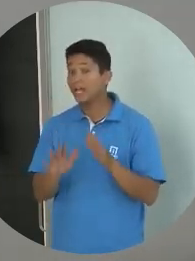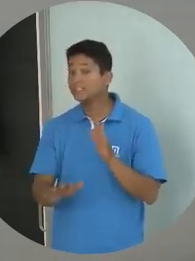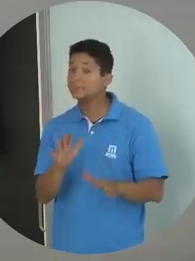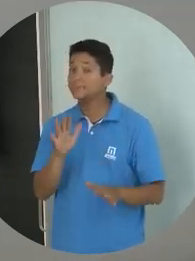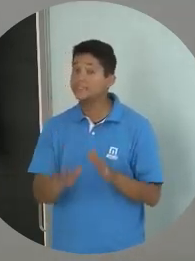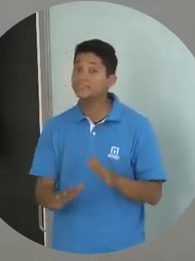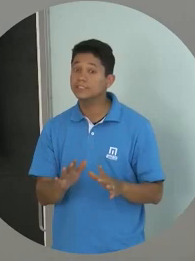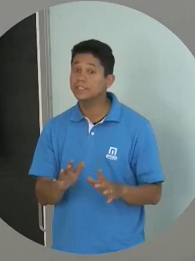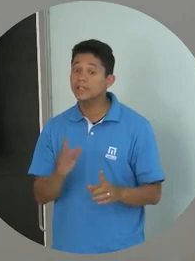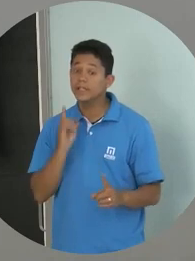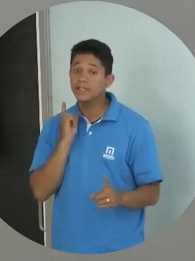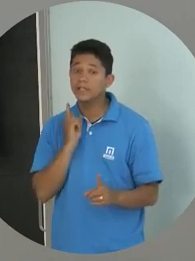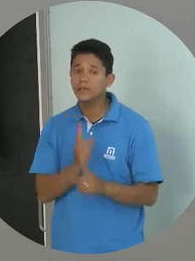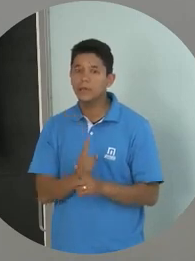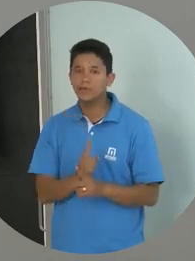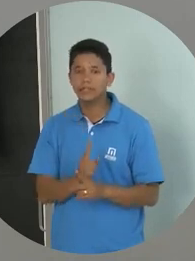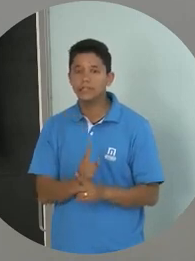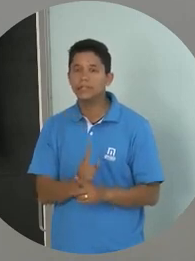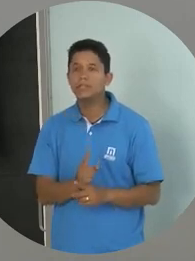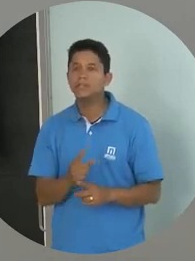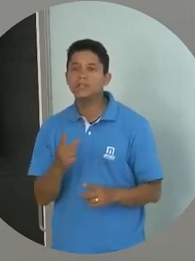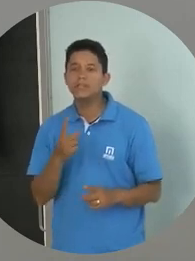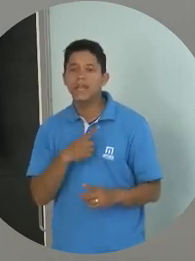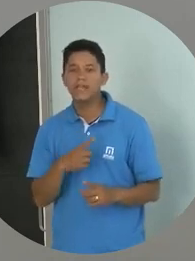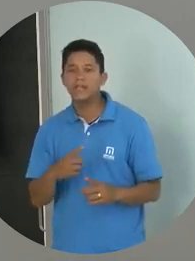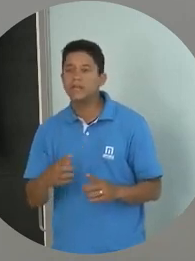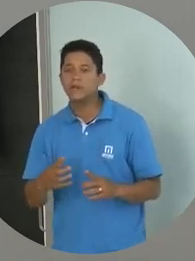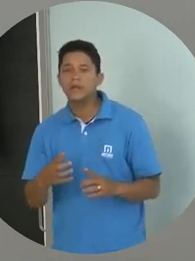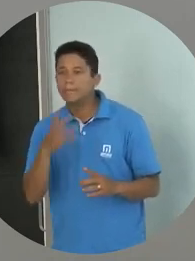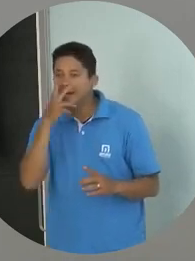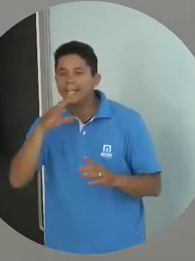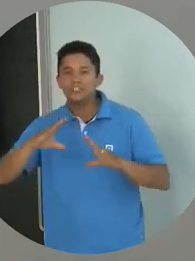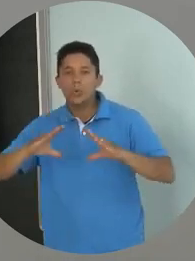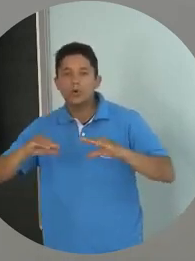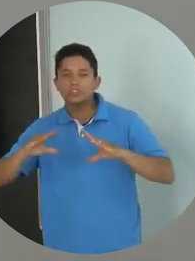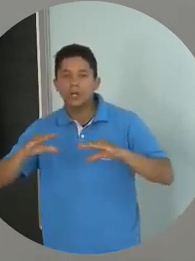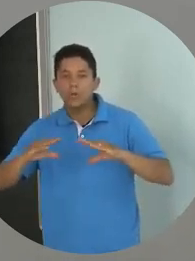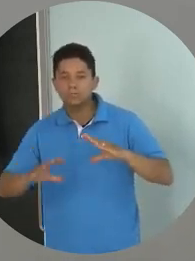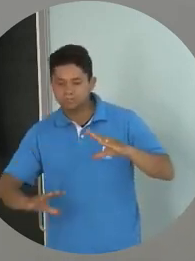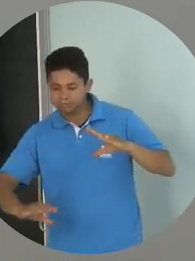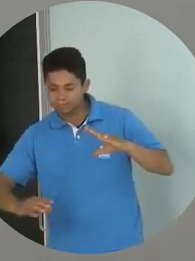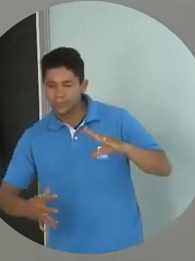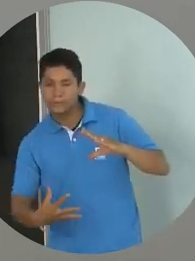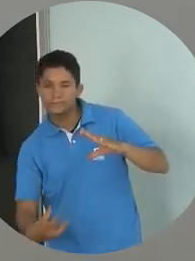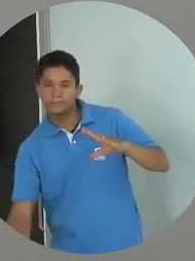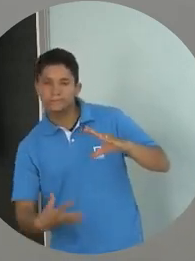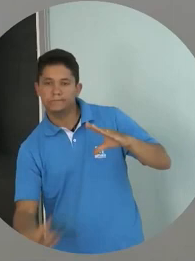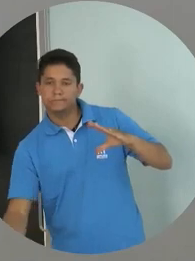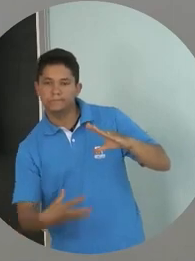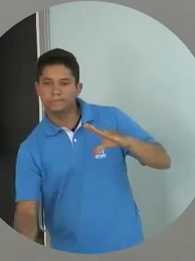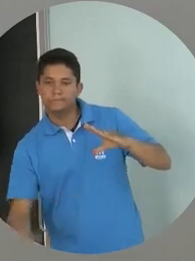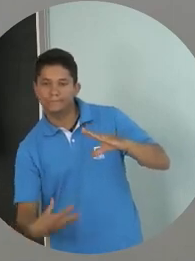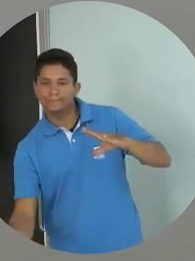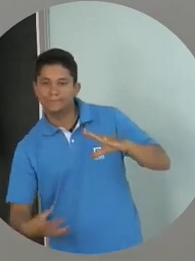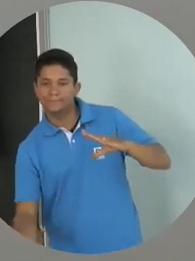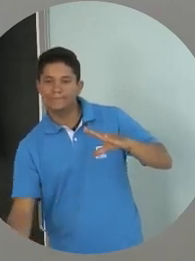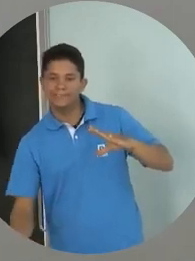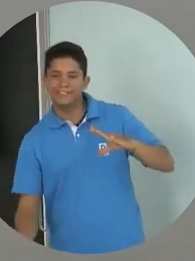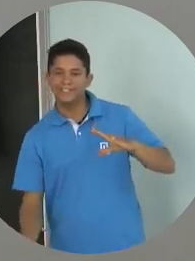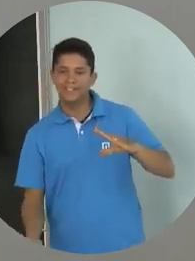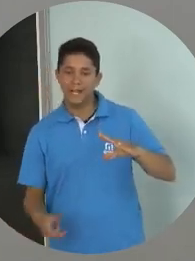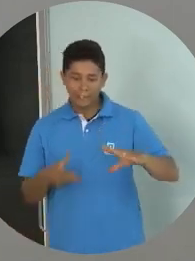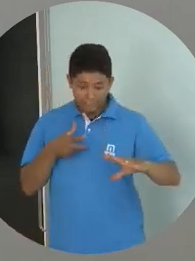encontrando um colchão drenante ali e realmente causa uma situação que você pode mudar até as